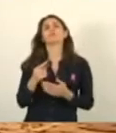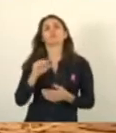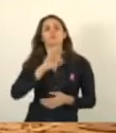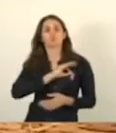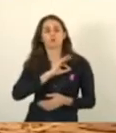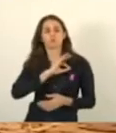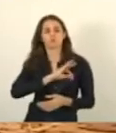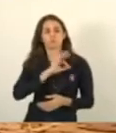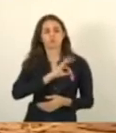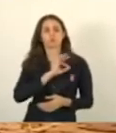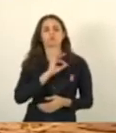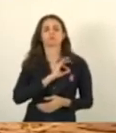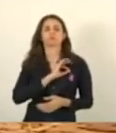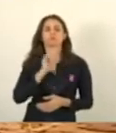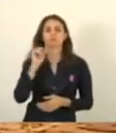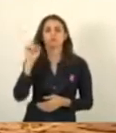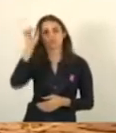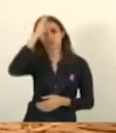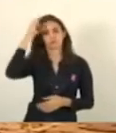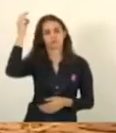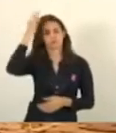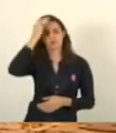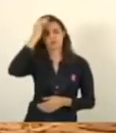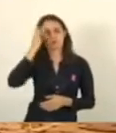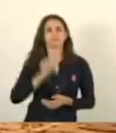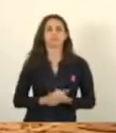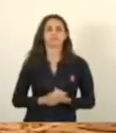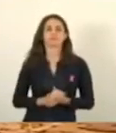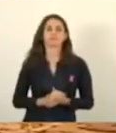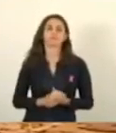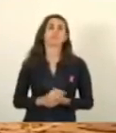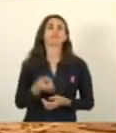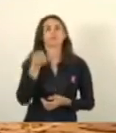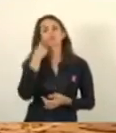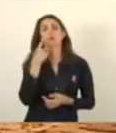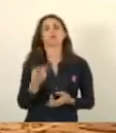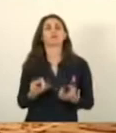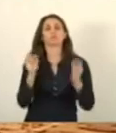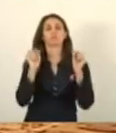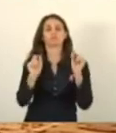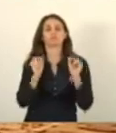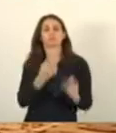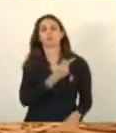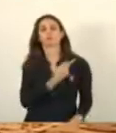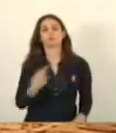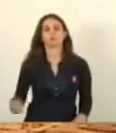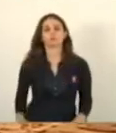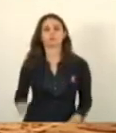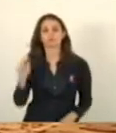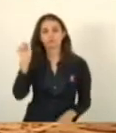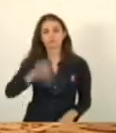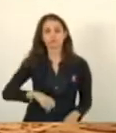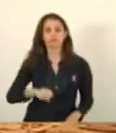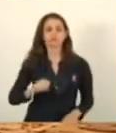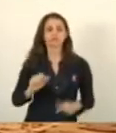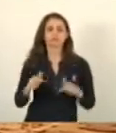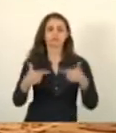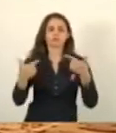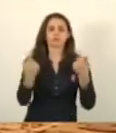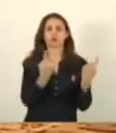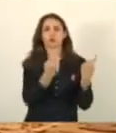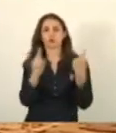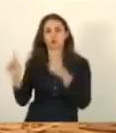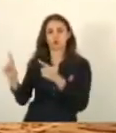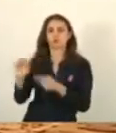do Estado do Espírito Santo, né? Pelo contrário, o que eu vi recentemente foi o governador, sim, atacando um